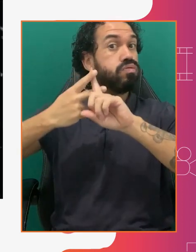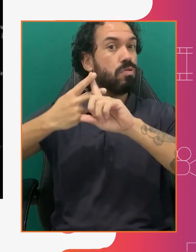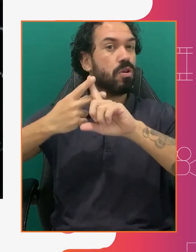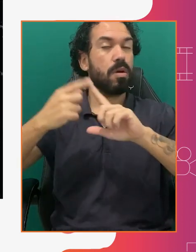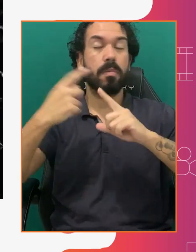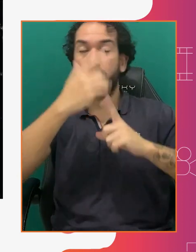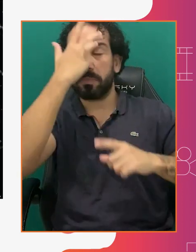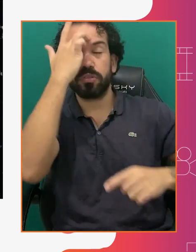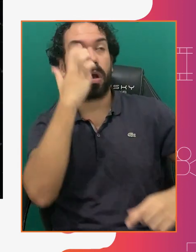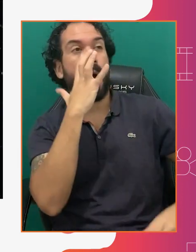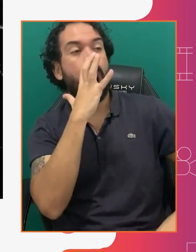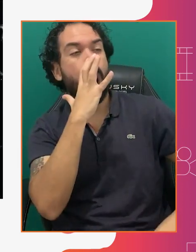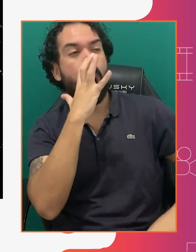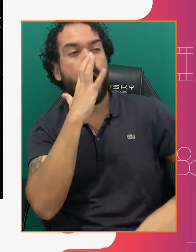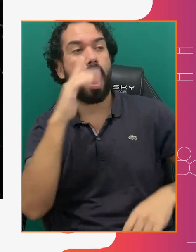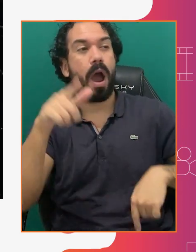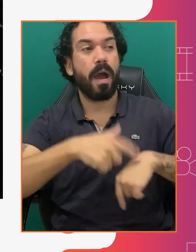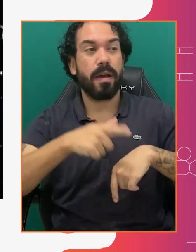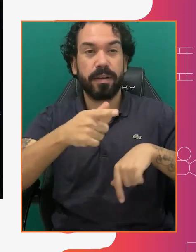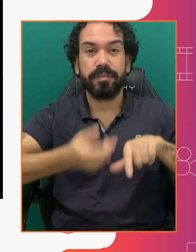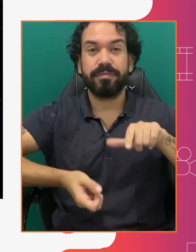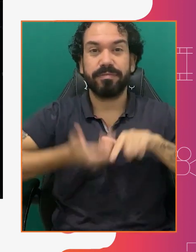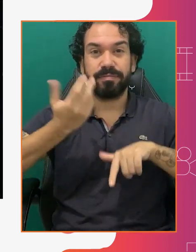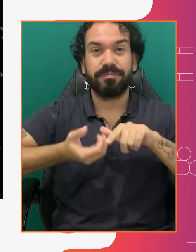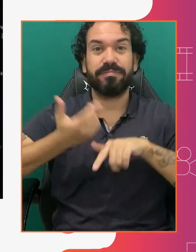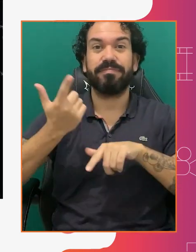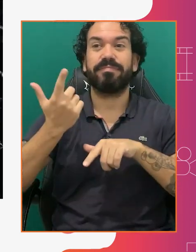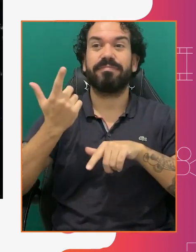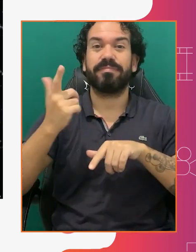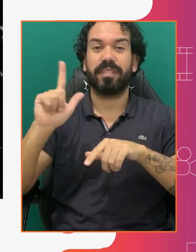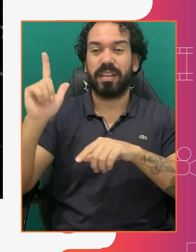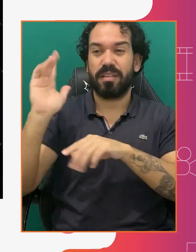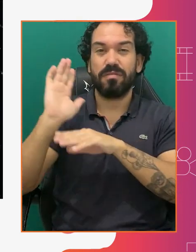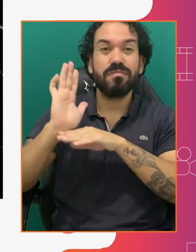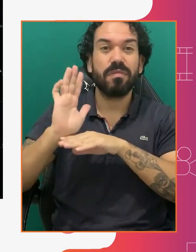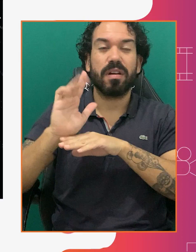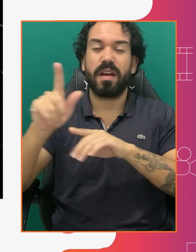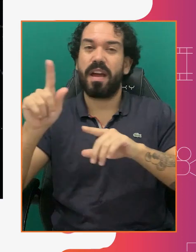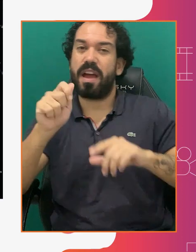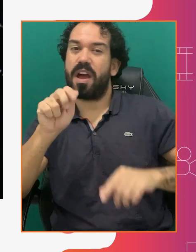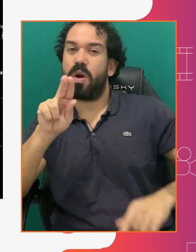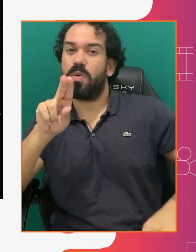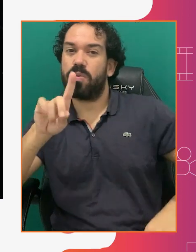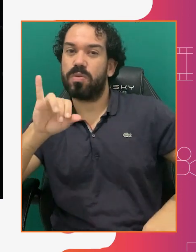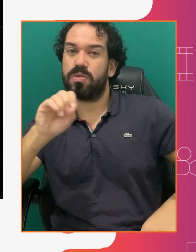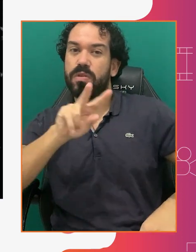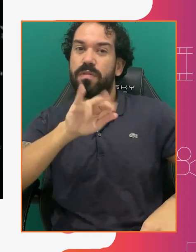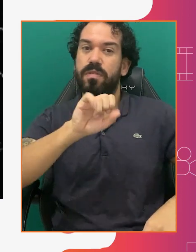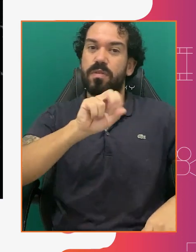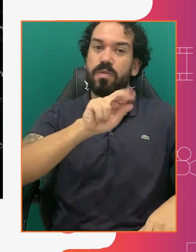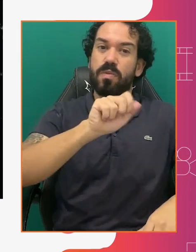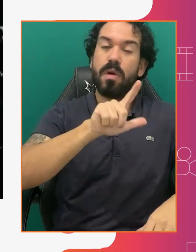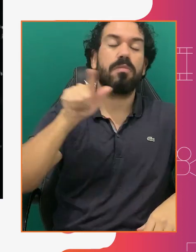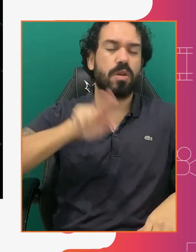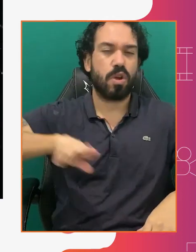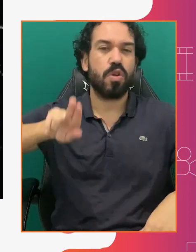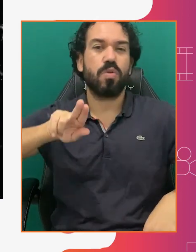então encantavam a todos nas suas produções audiovisuais, que trabalhavam bastante a questão do